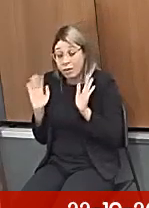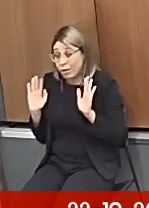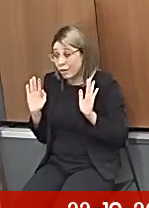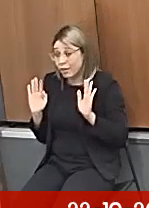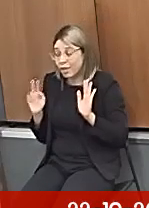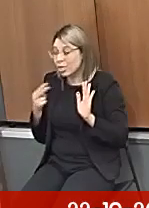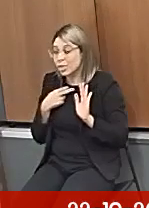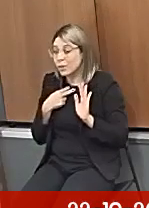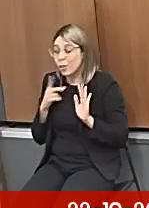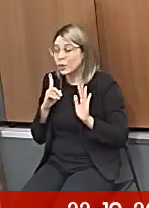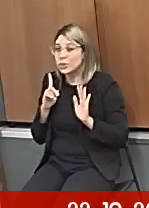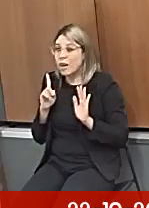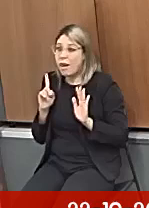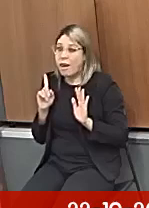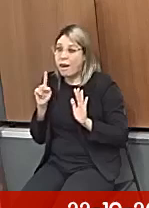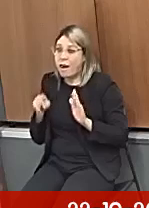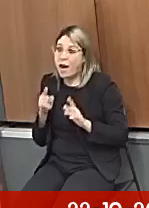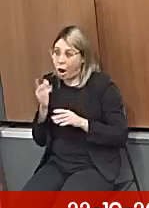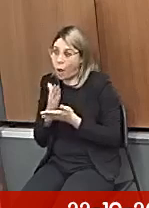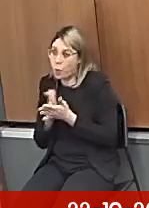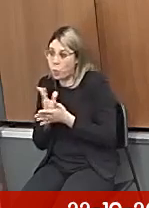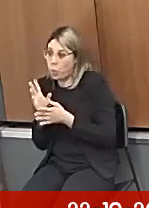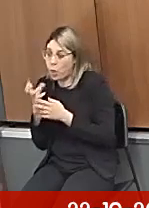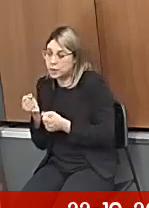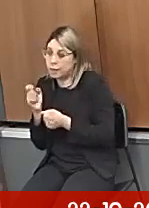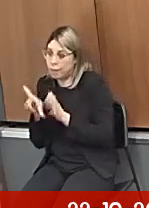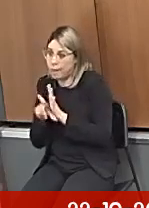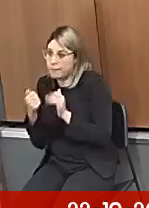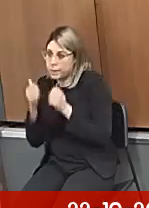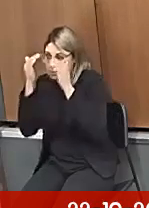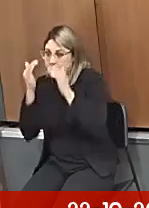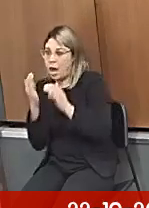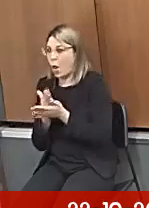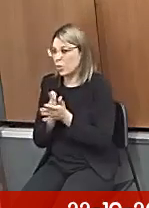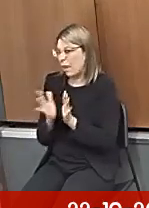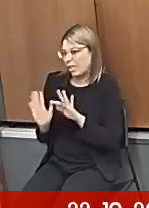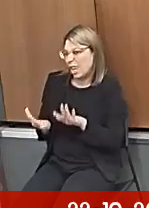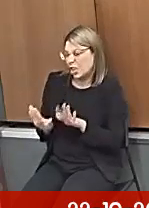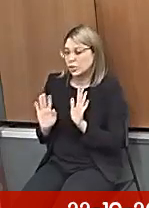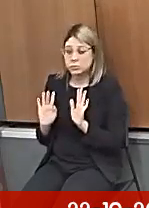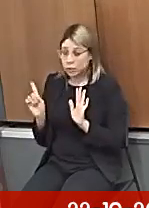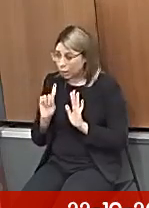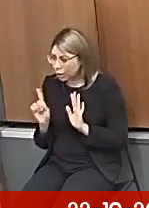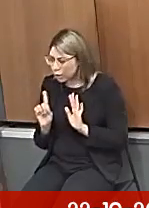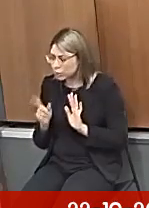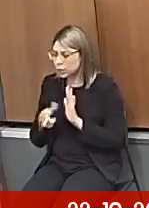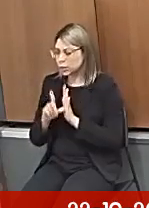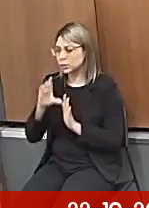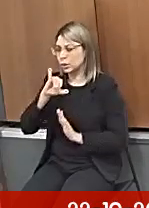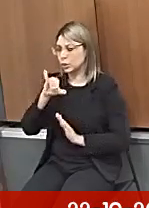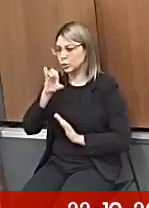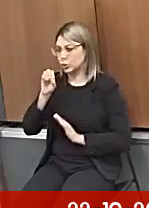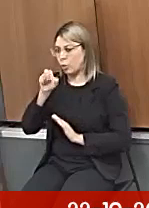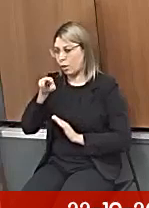pode transacionar com o direito dessas pessoas. Como bem foi dito aqui, a Joana disse muito bem isso,